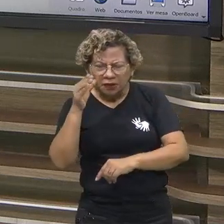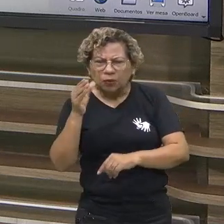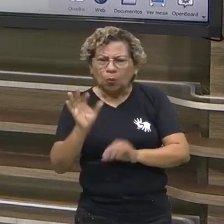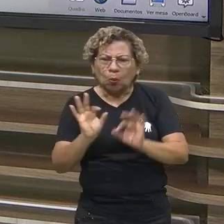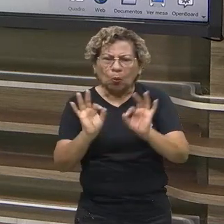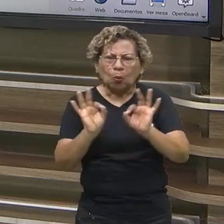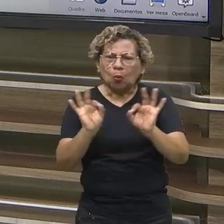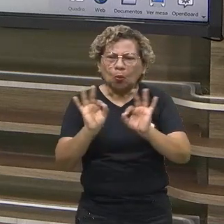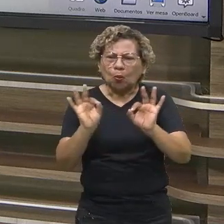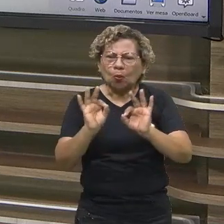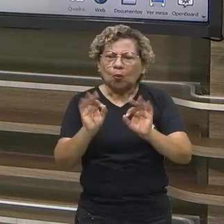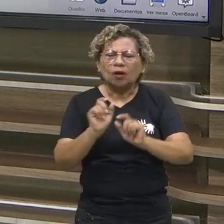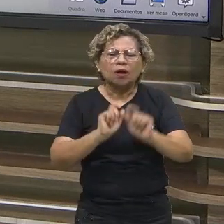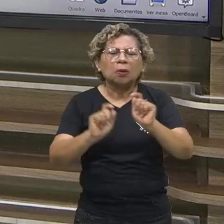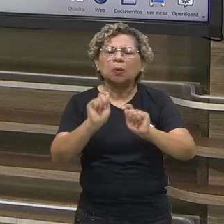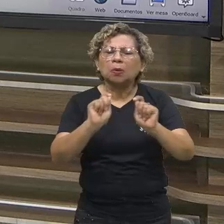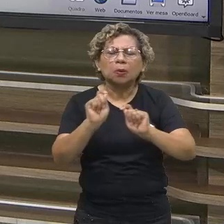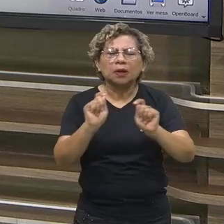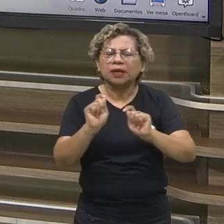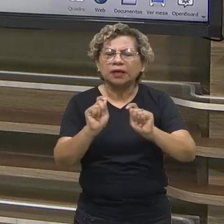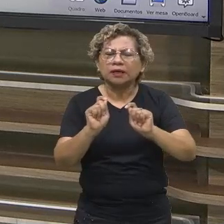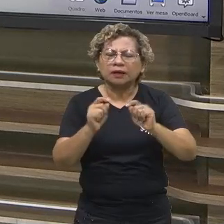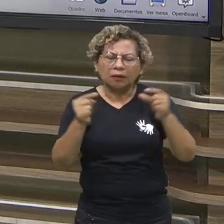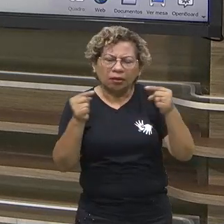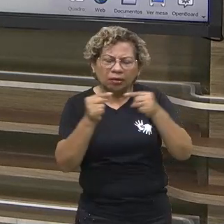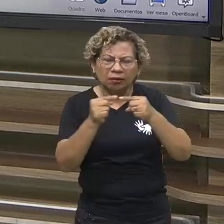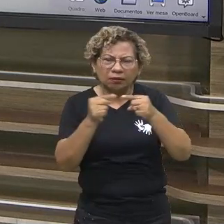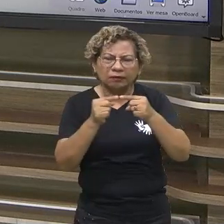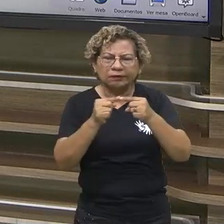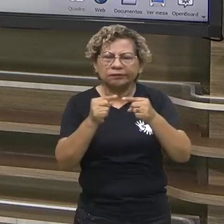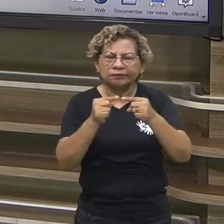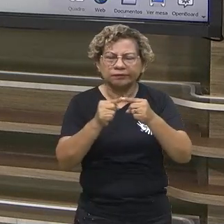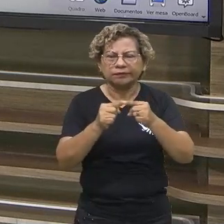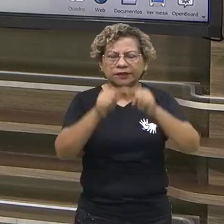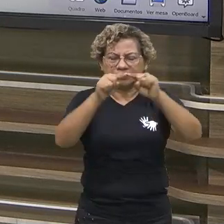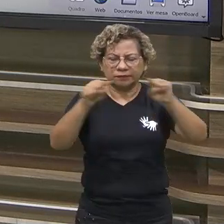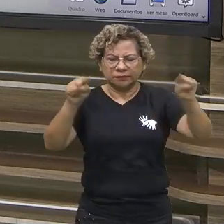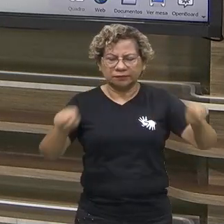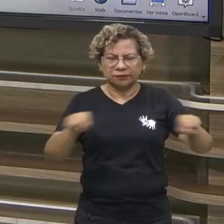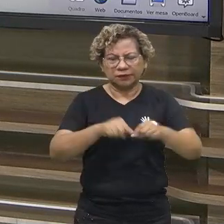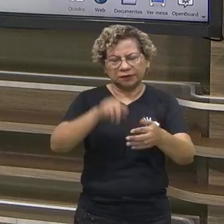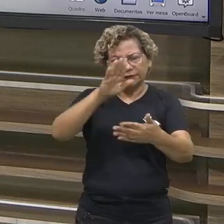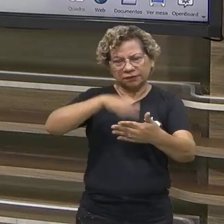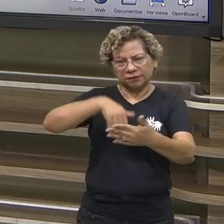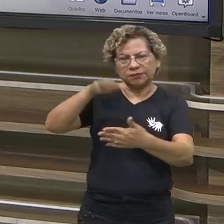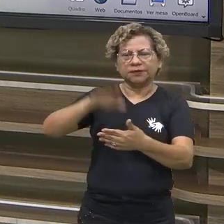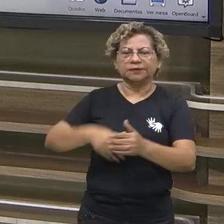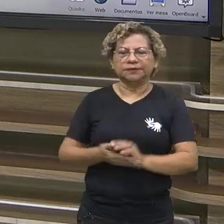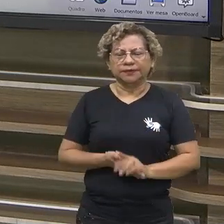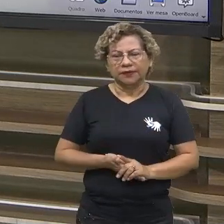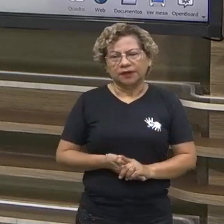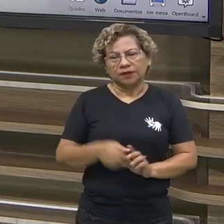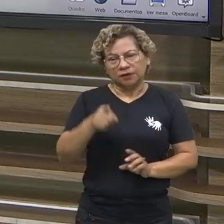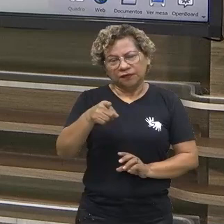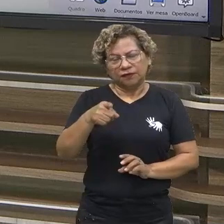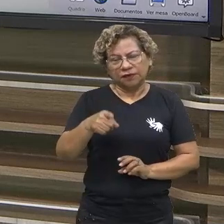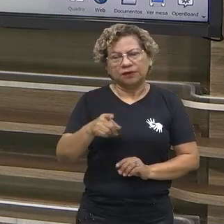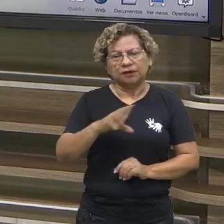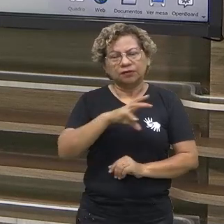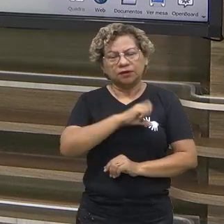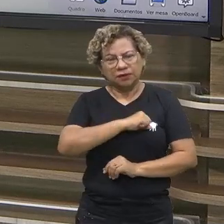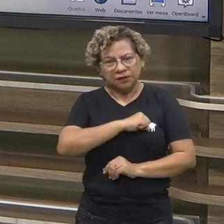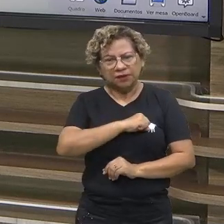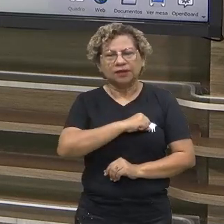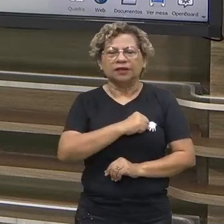a obra e não consegue nem identificar, né, o que é aquela obra. Eu espero que vocês tenham gostado da nossa correção do Exercitando